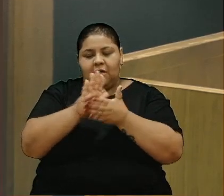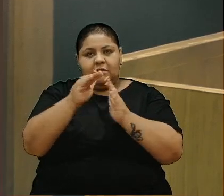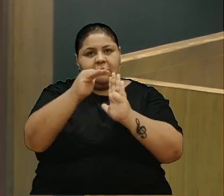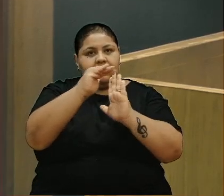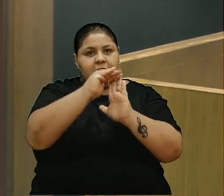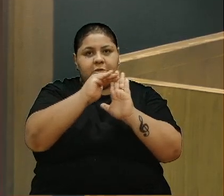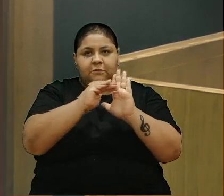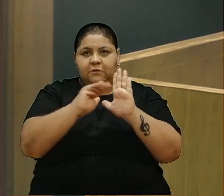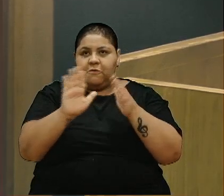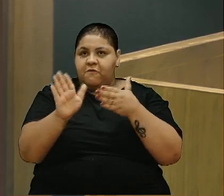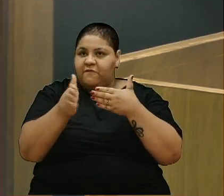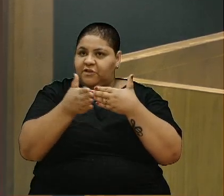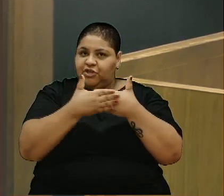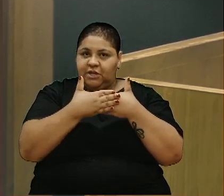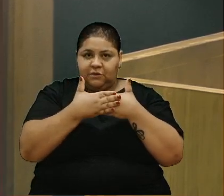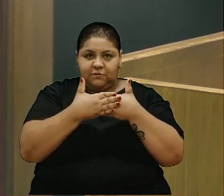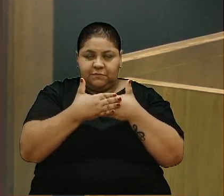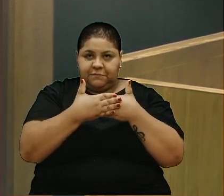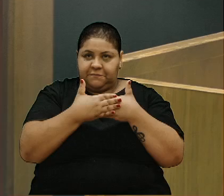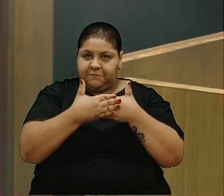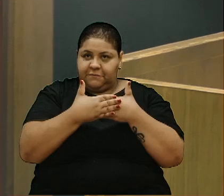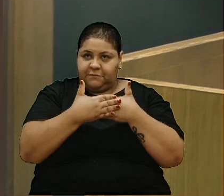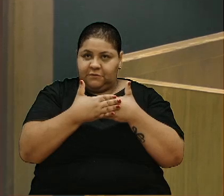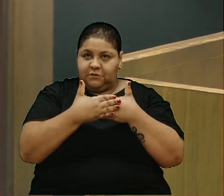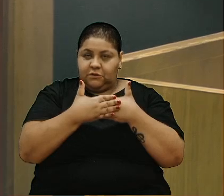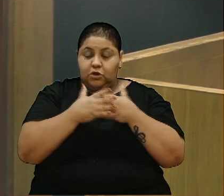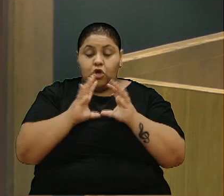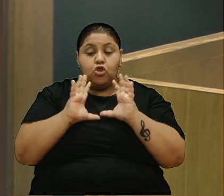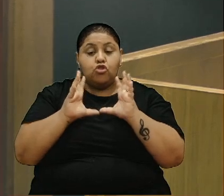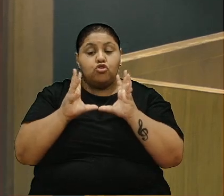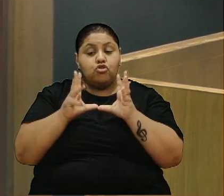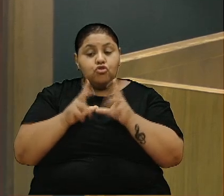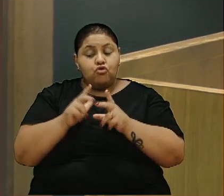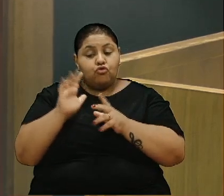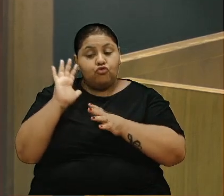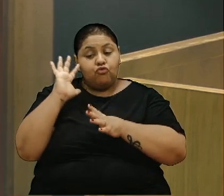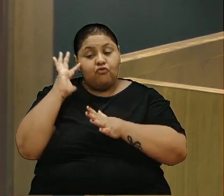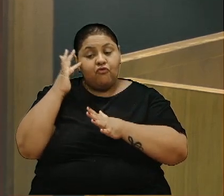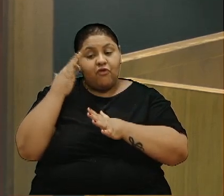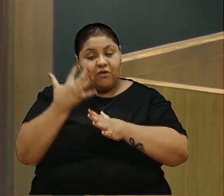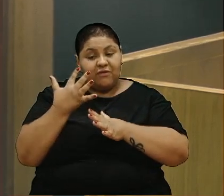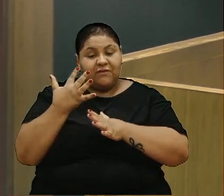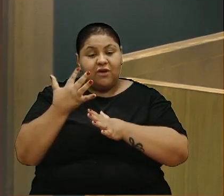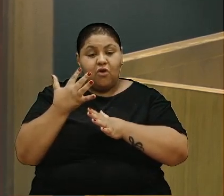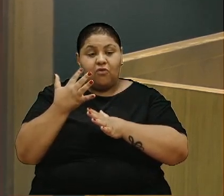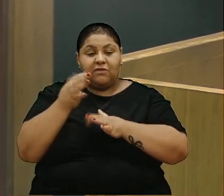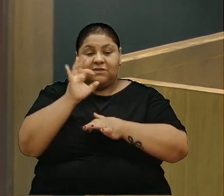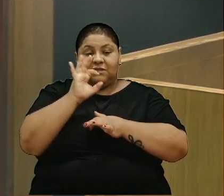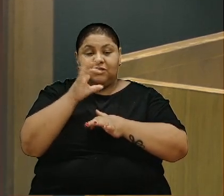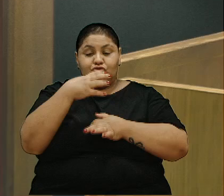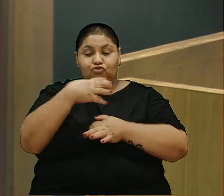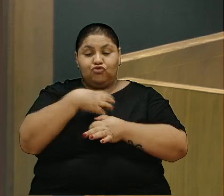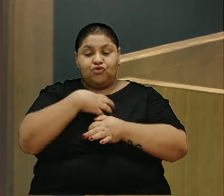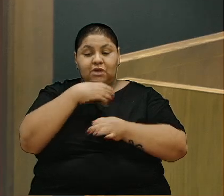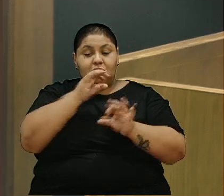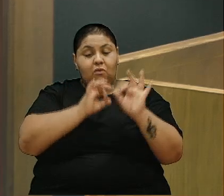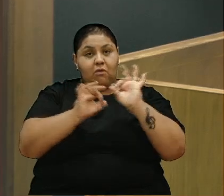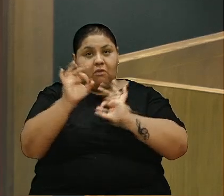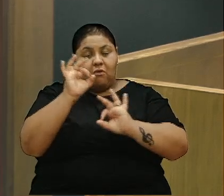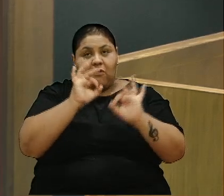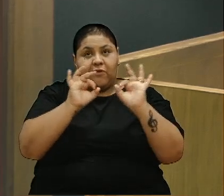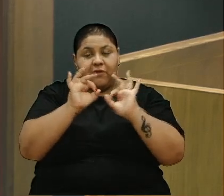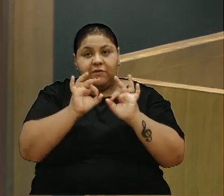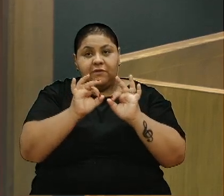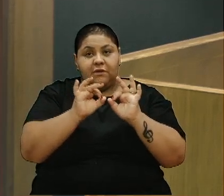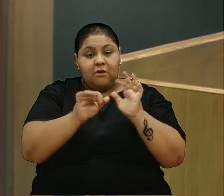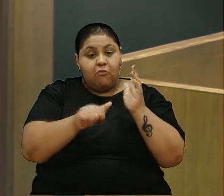ser fechado. Tudo vai andar dentro de uma organização para